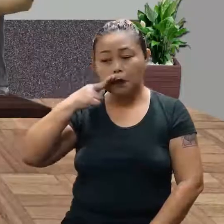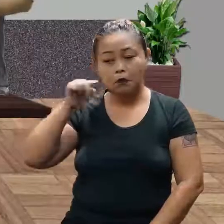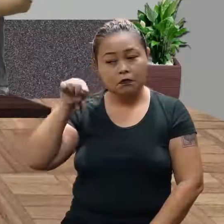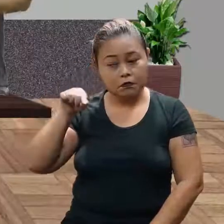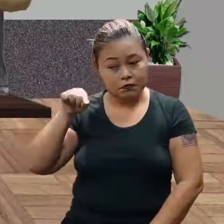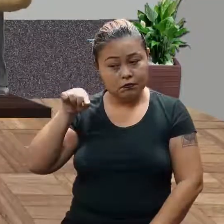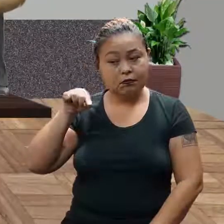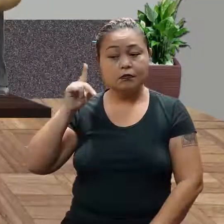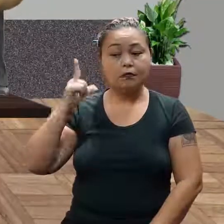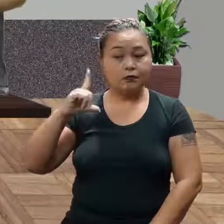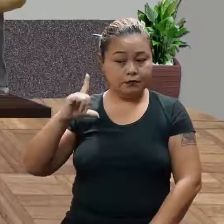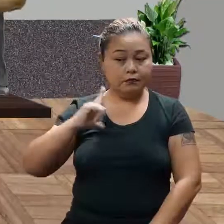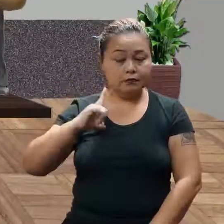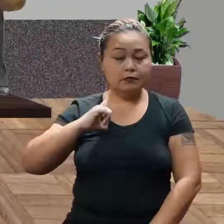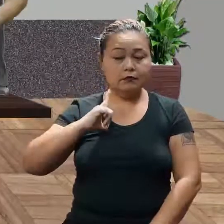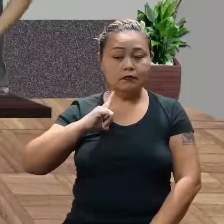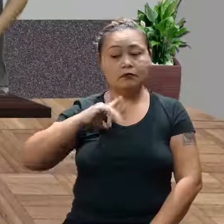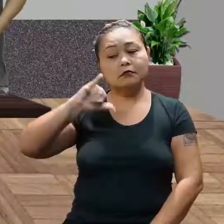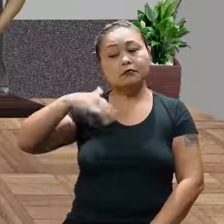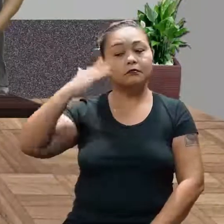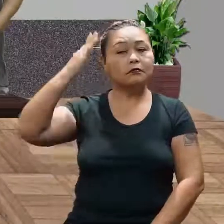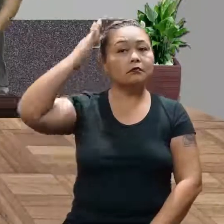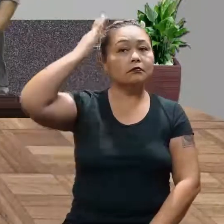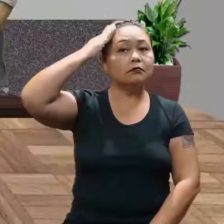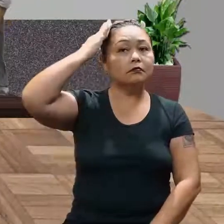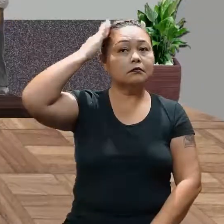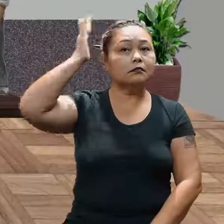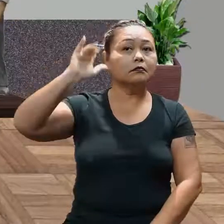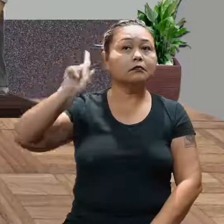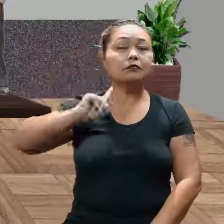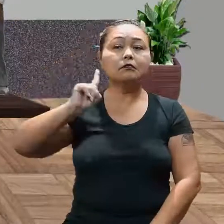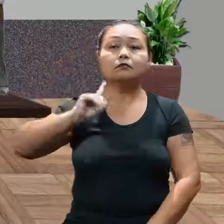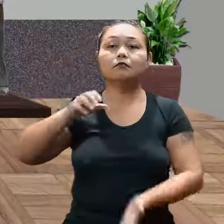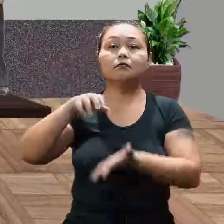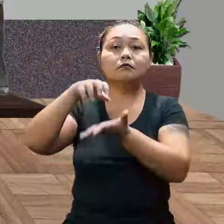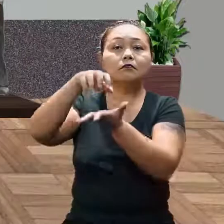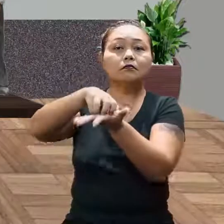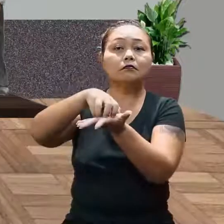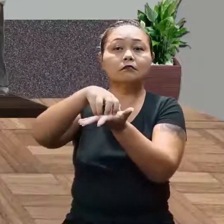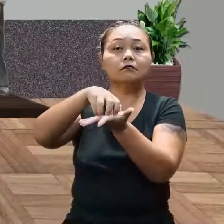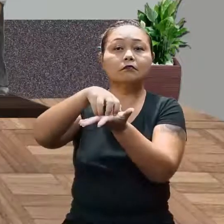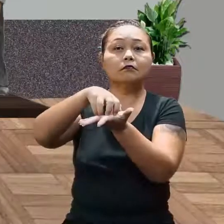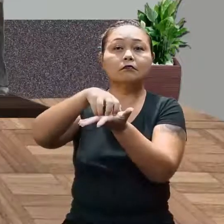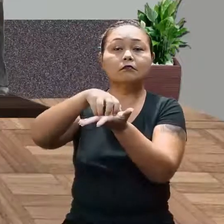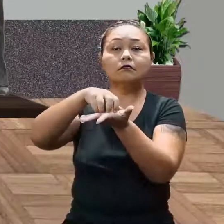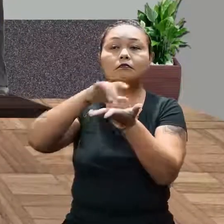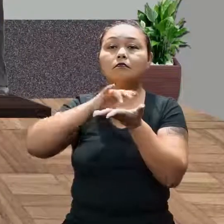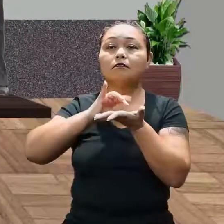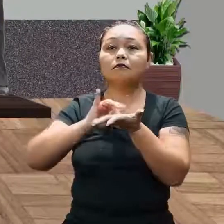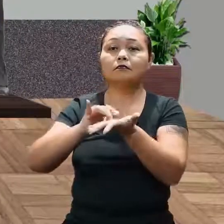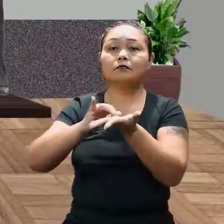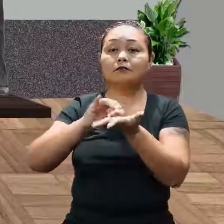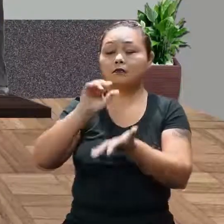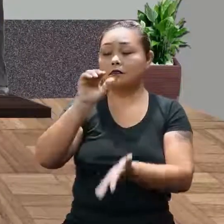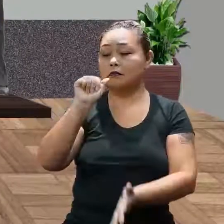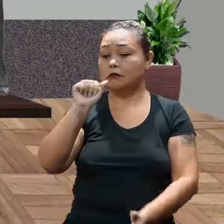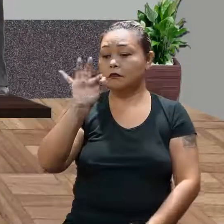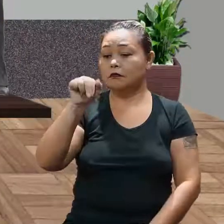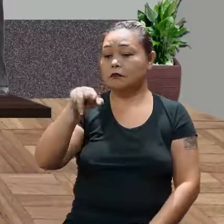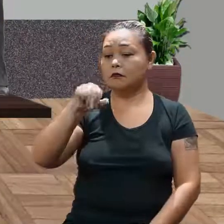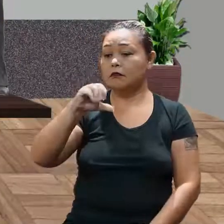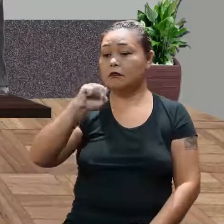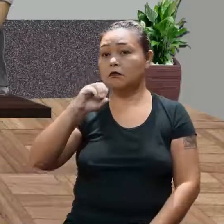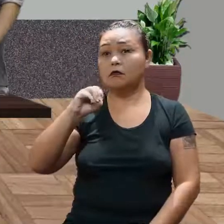Inclusive, nós vamos ter ali em Ji-Paraná, nós vamos ter a estação telegráfica Afonso Pena, em homenagem a